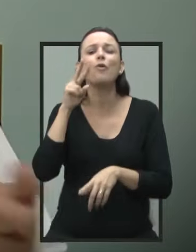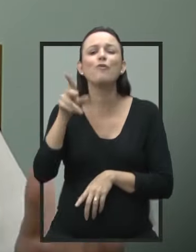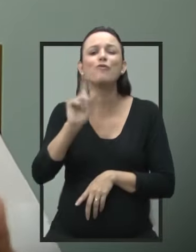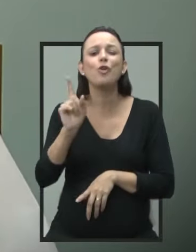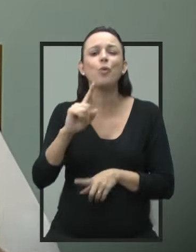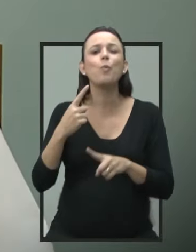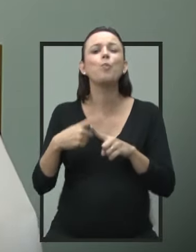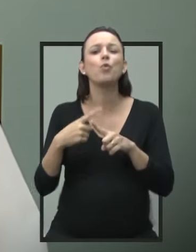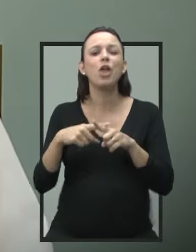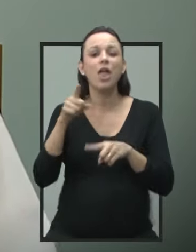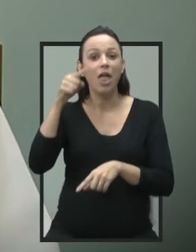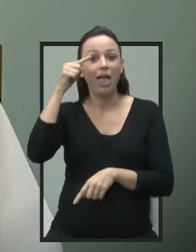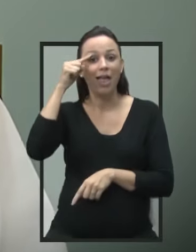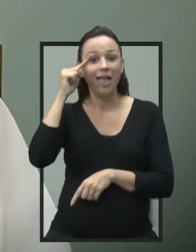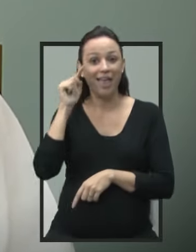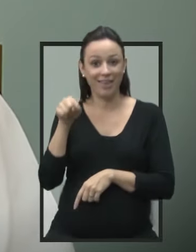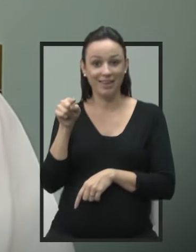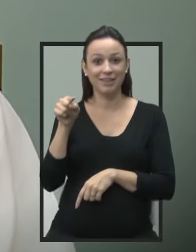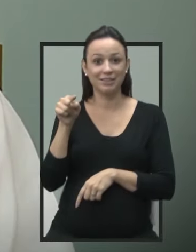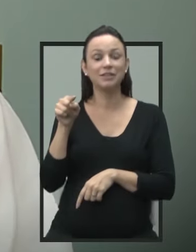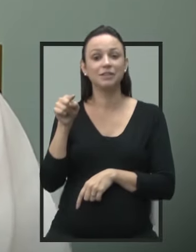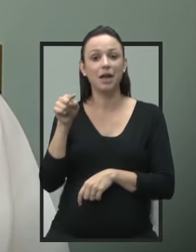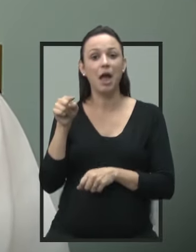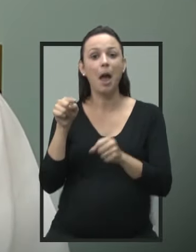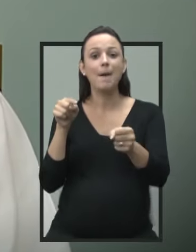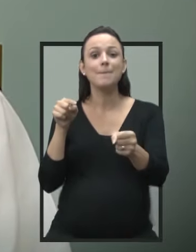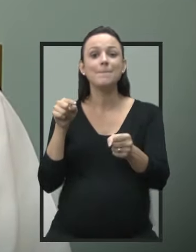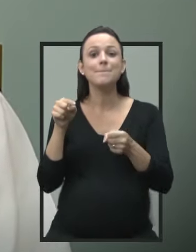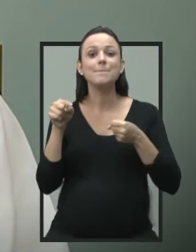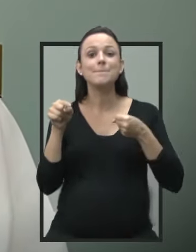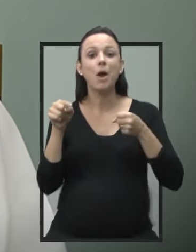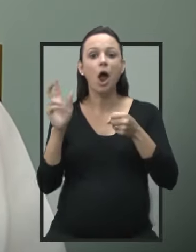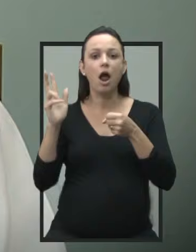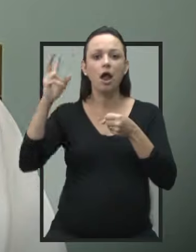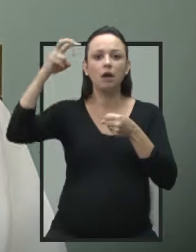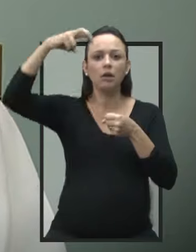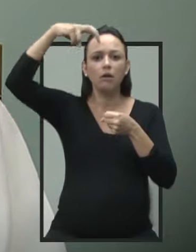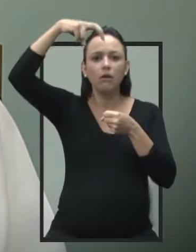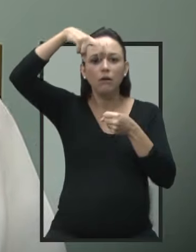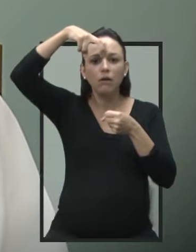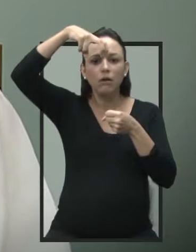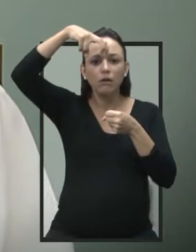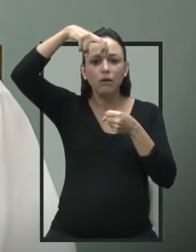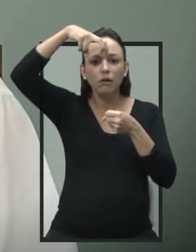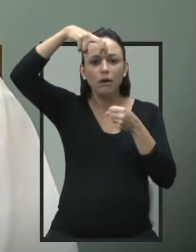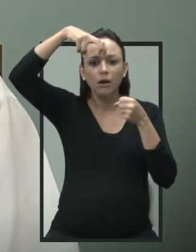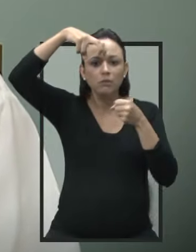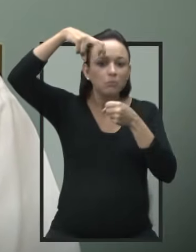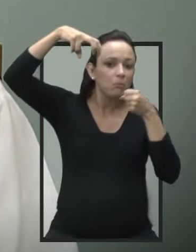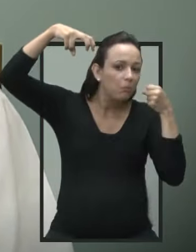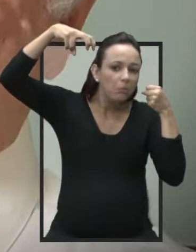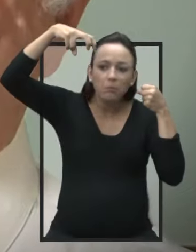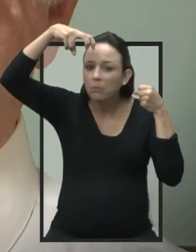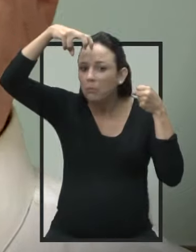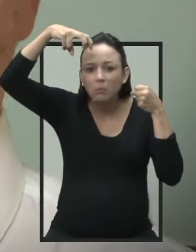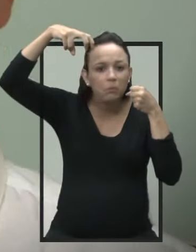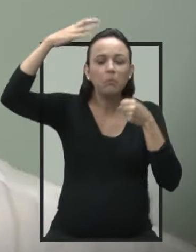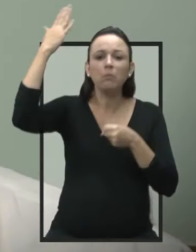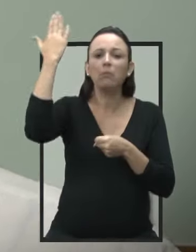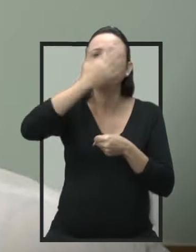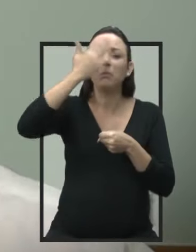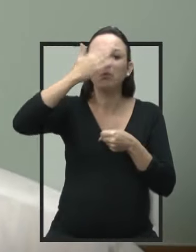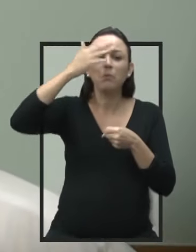viram onde é que estava o Zezinho? Porque ele tinha se colocado sobre a porta do banheiro. Então quem